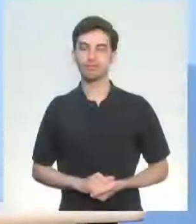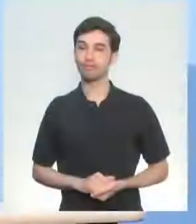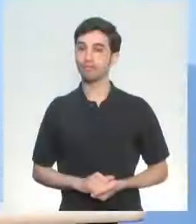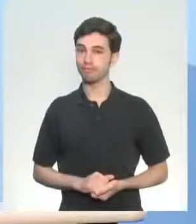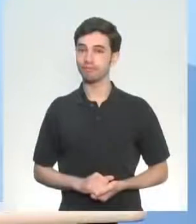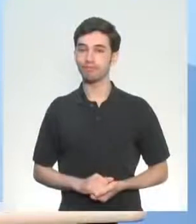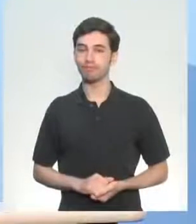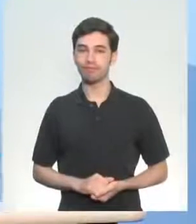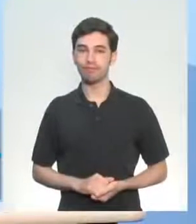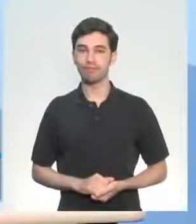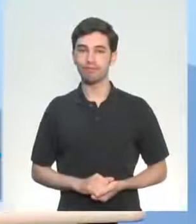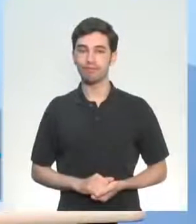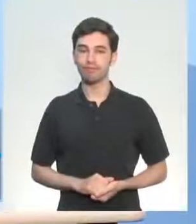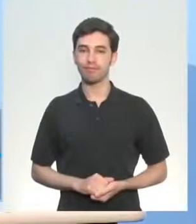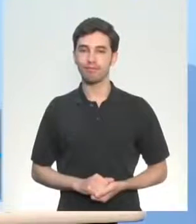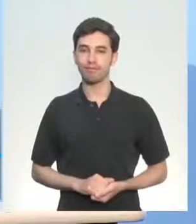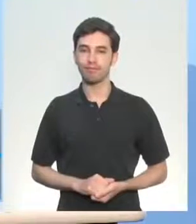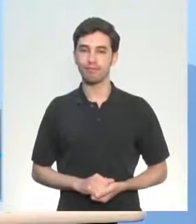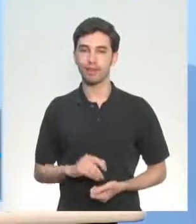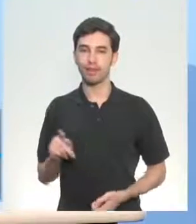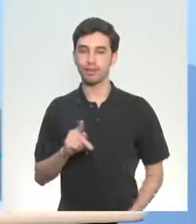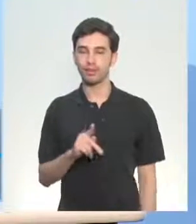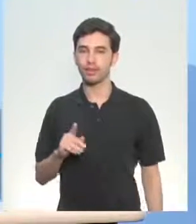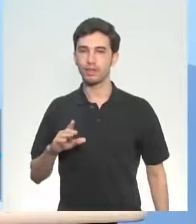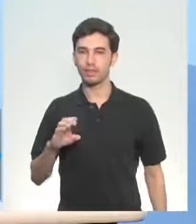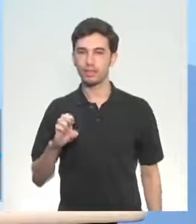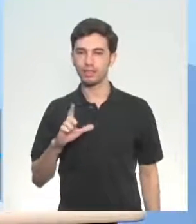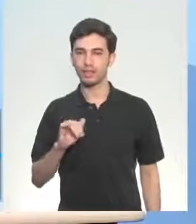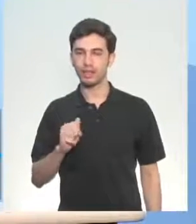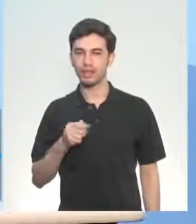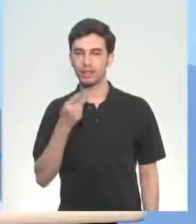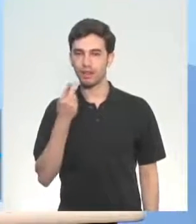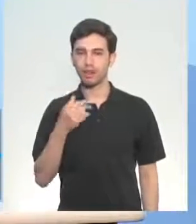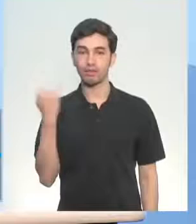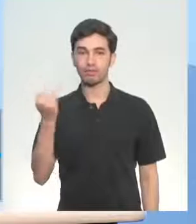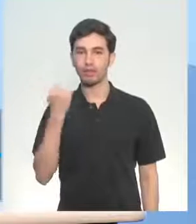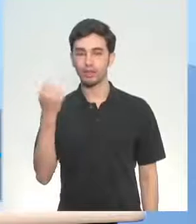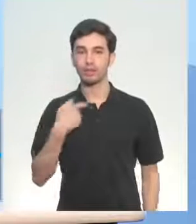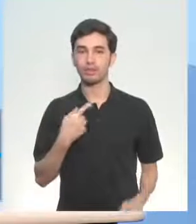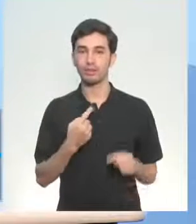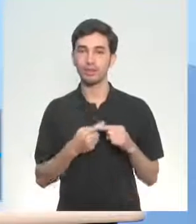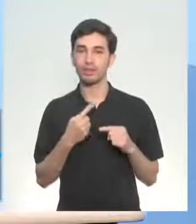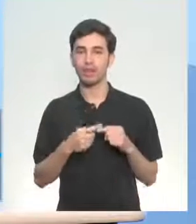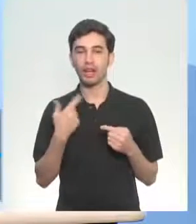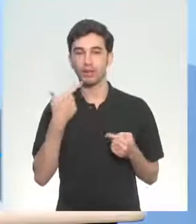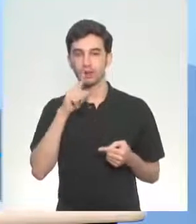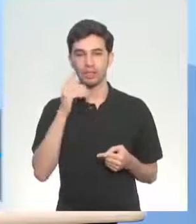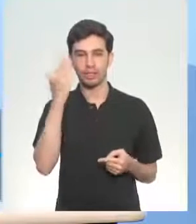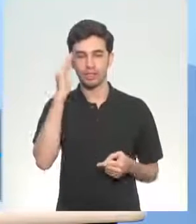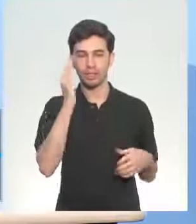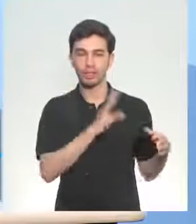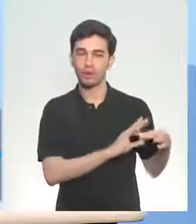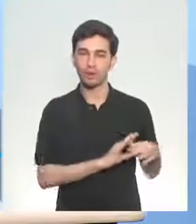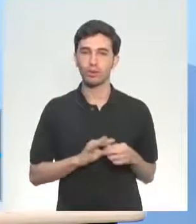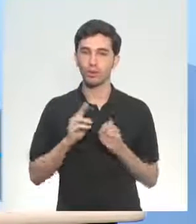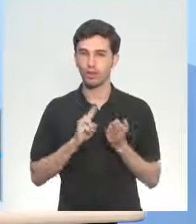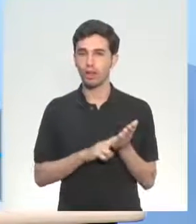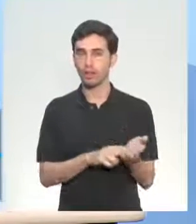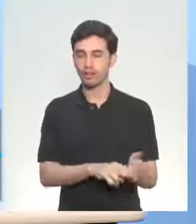Vamos lá, Elaine. Bora lá. O Nicolas da Procélia colocou a importância por conta de conseguir entender o contexto da